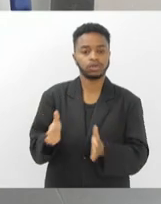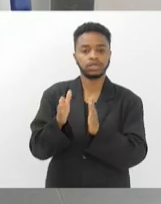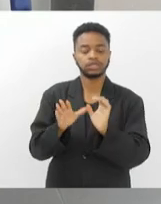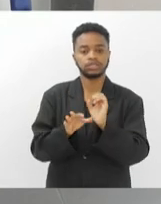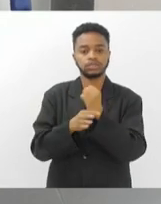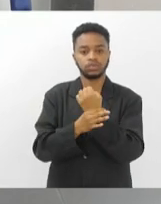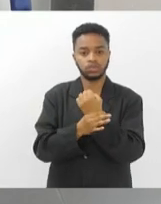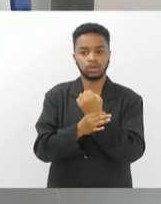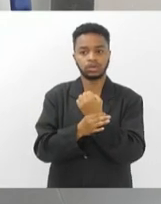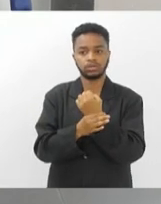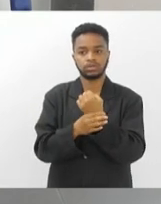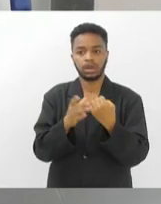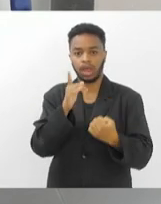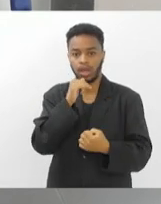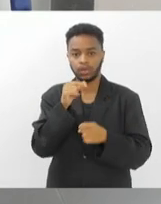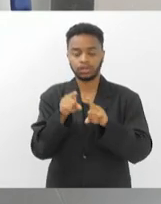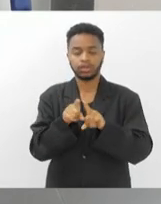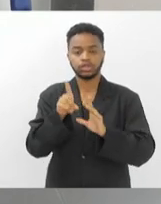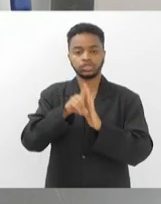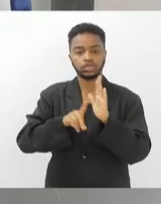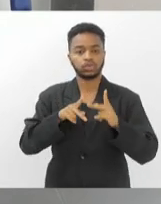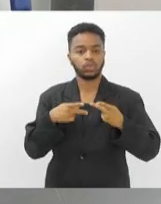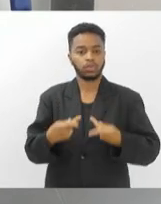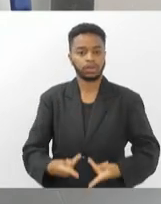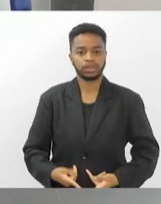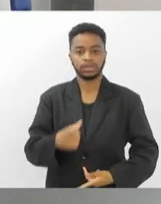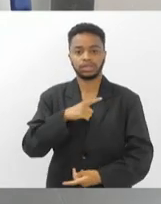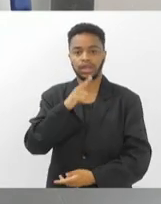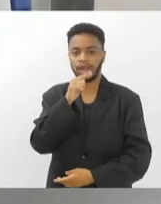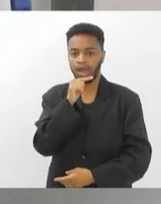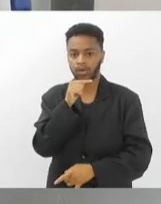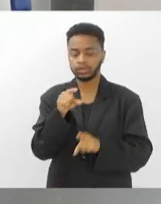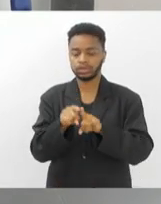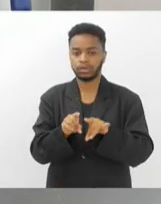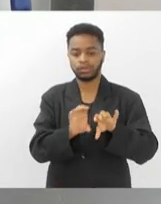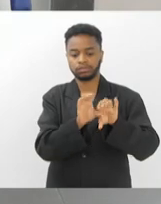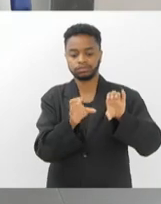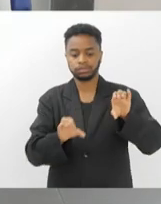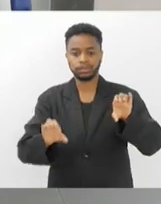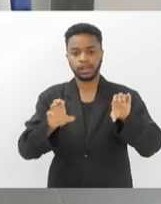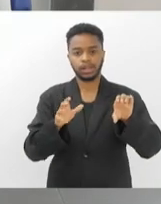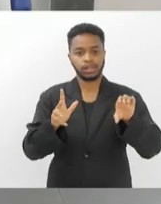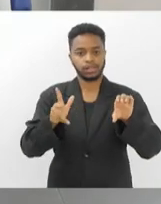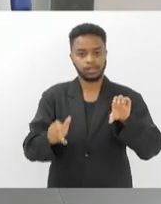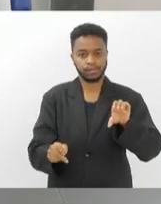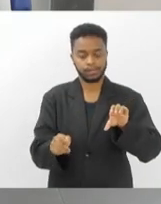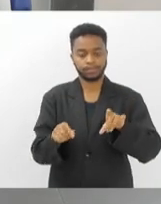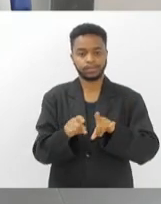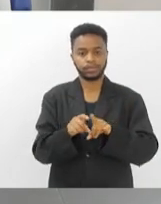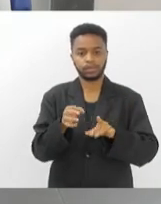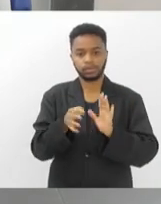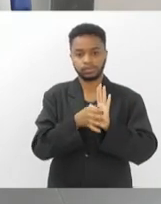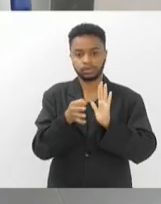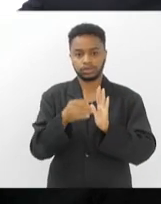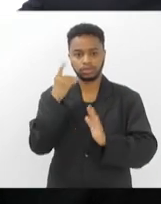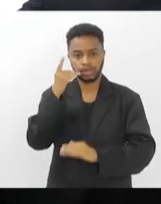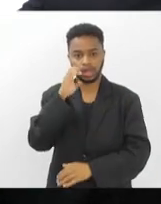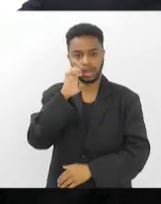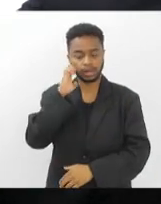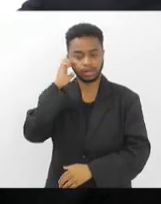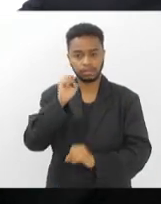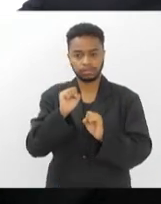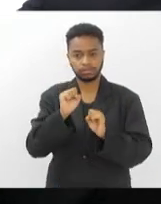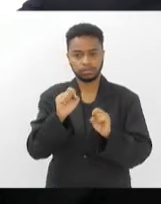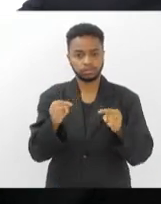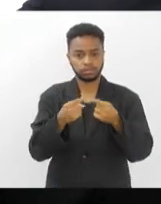hídrica e do direito humano à água e ao saneamento. Para aparecer, deputada Élica Takimoto. Pela juridicidade. Em